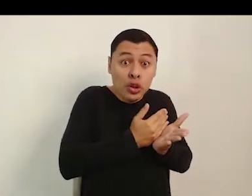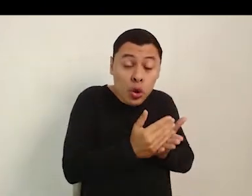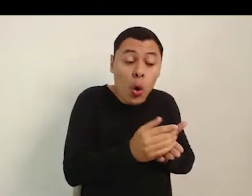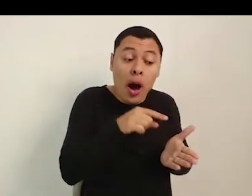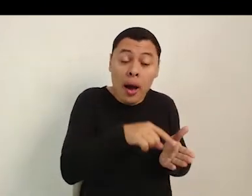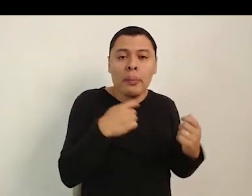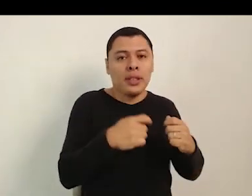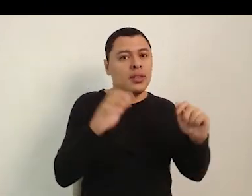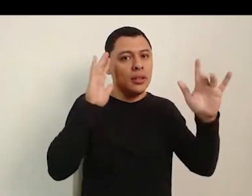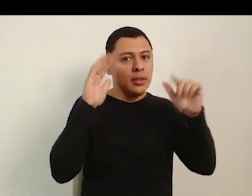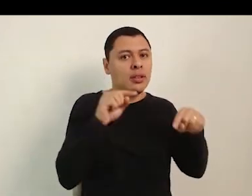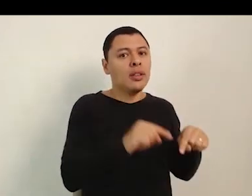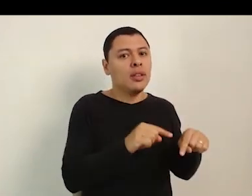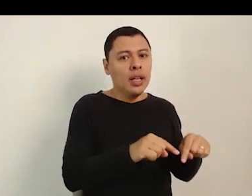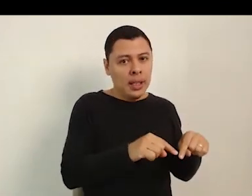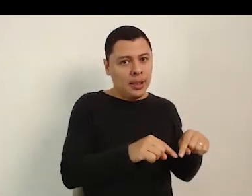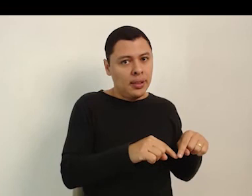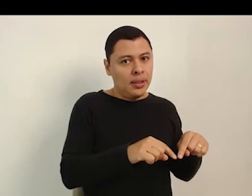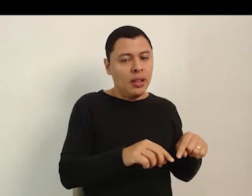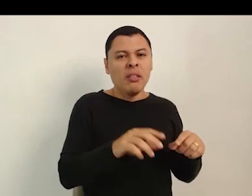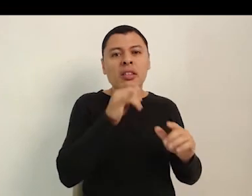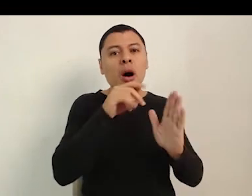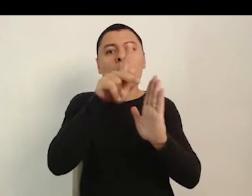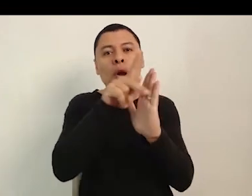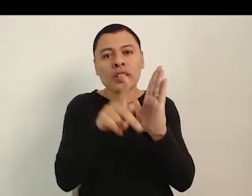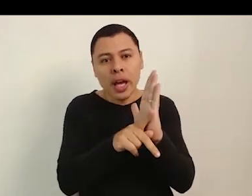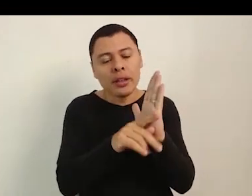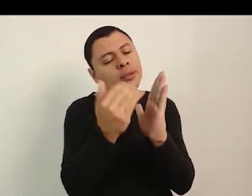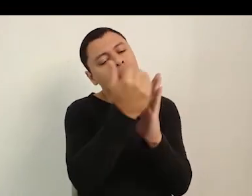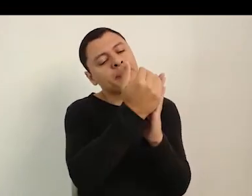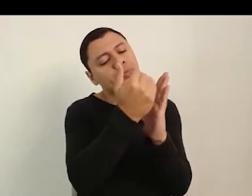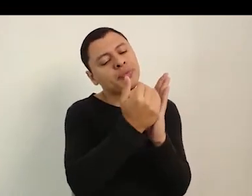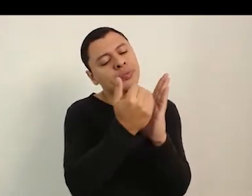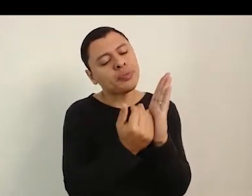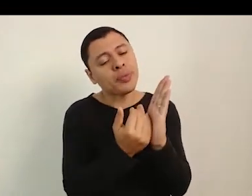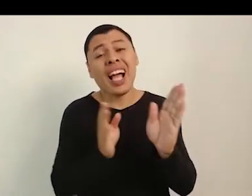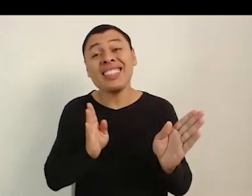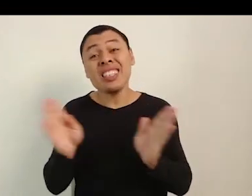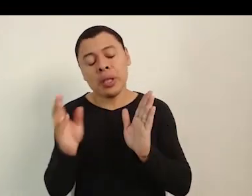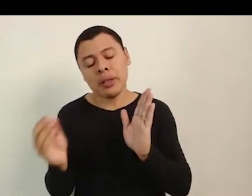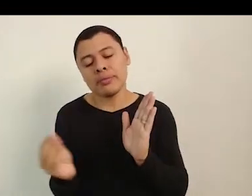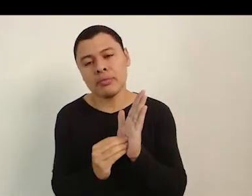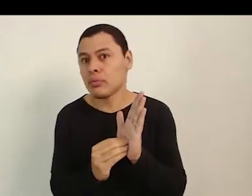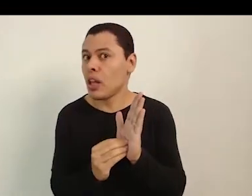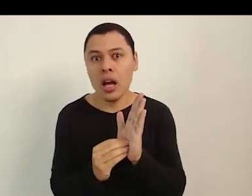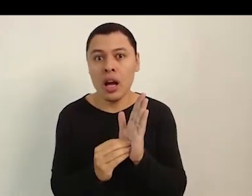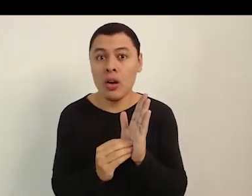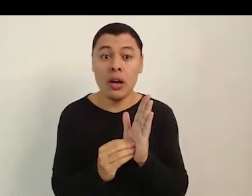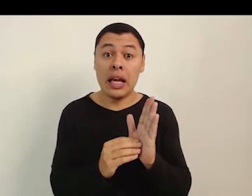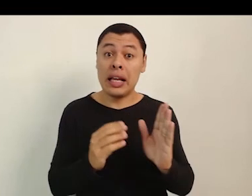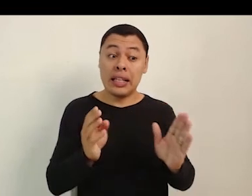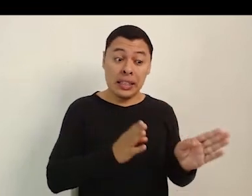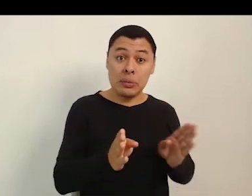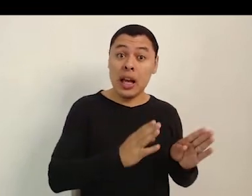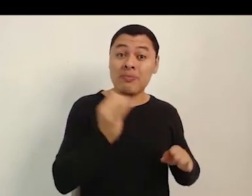é só uma feature do projeto, é todo o projeto. É o projeto. É o projeto. Muitas empresas contratam o